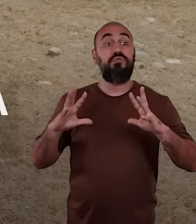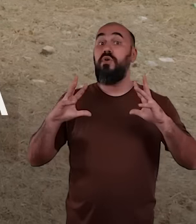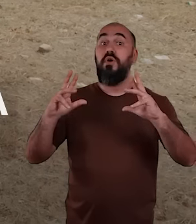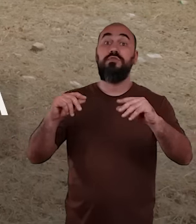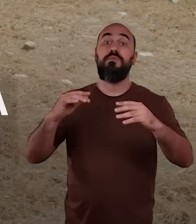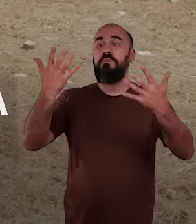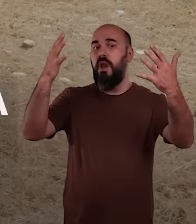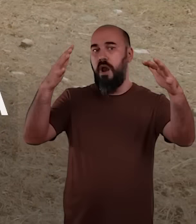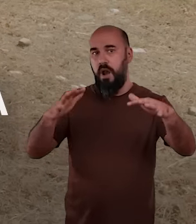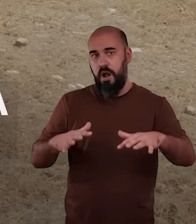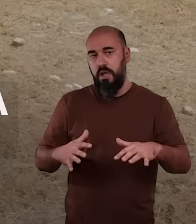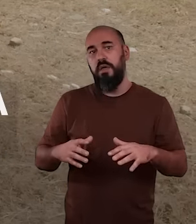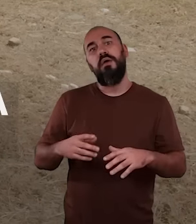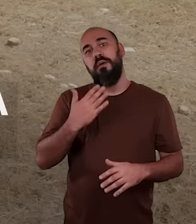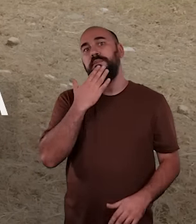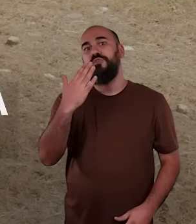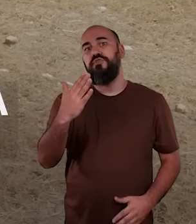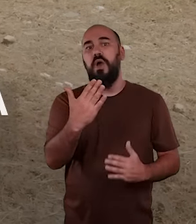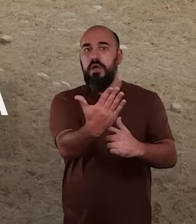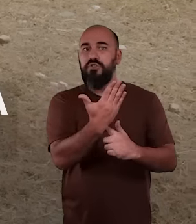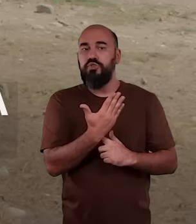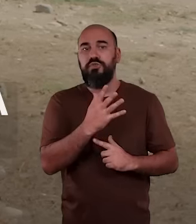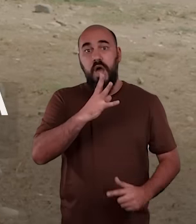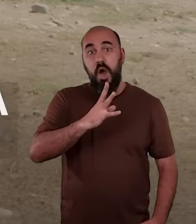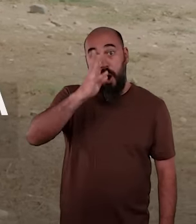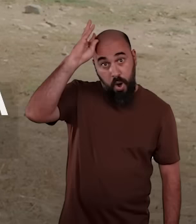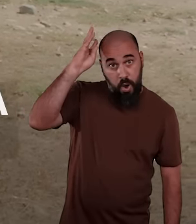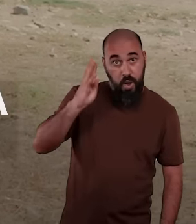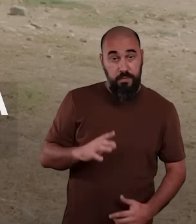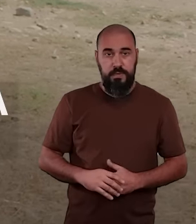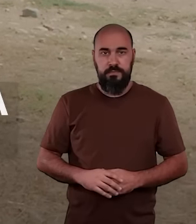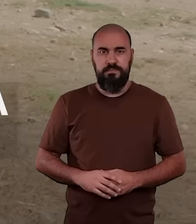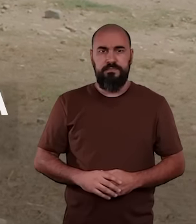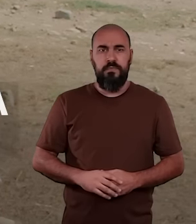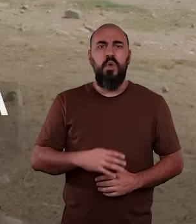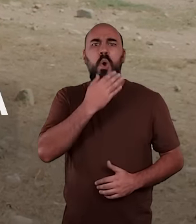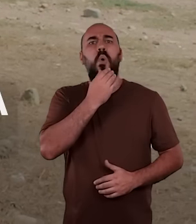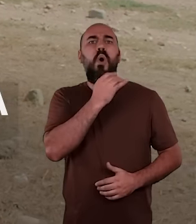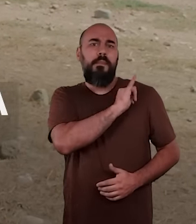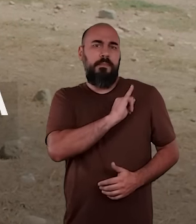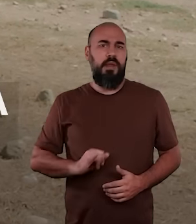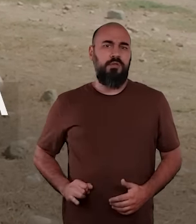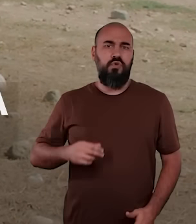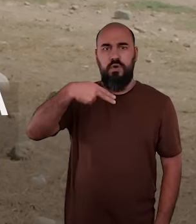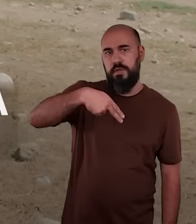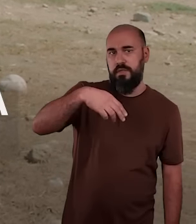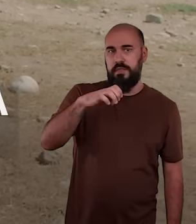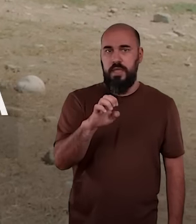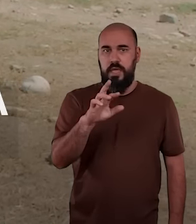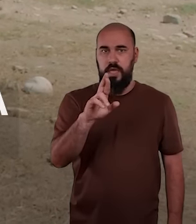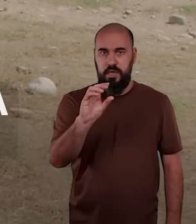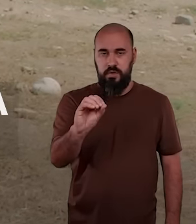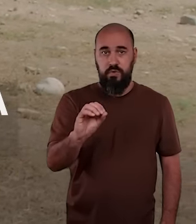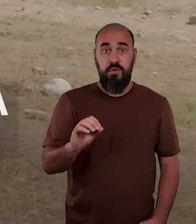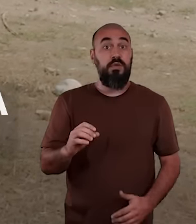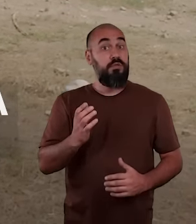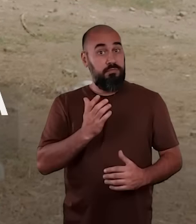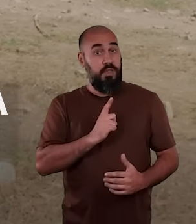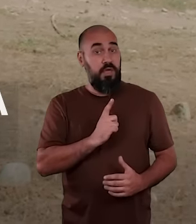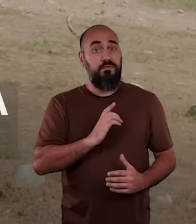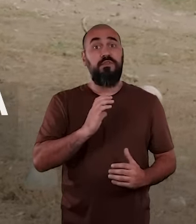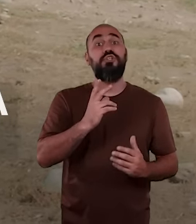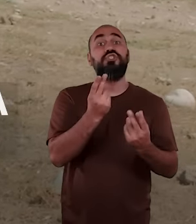pediram recursos, ajuda para Roma. O imperador Nero mandou seus funcionários trazerem dinheiro para